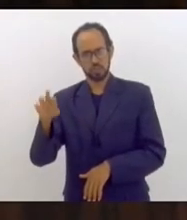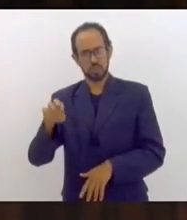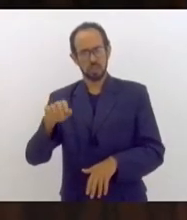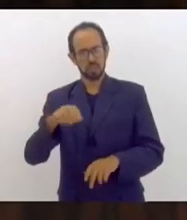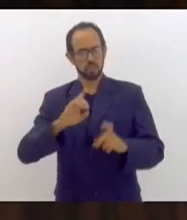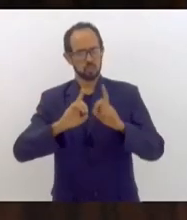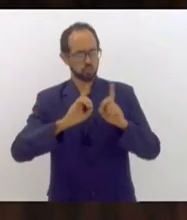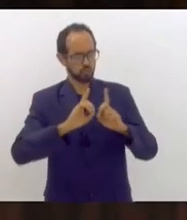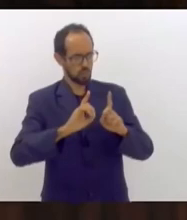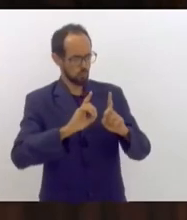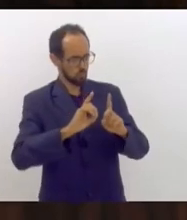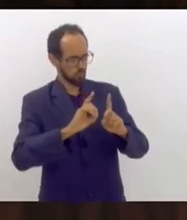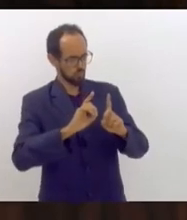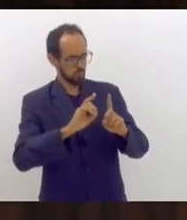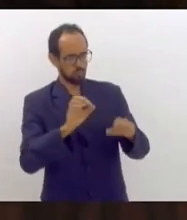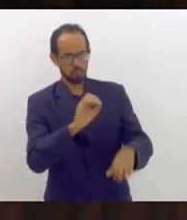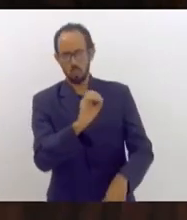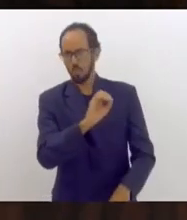Em discussão.